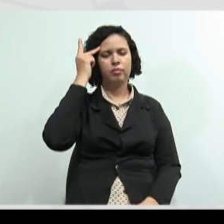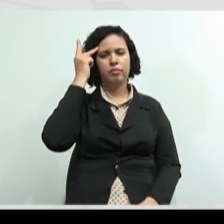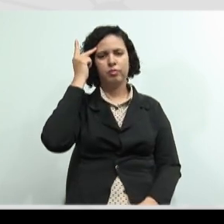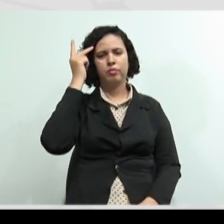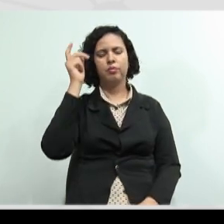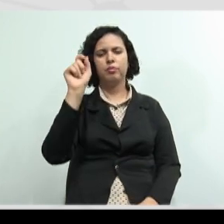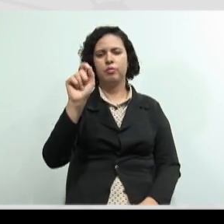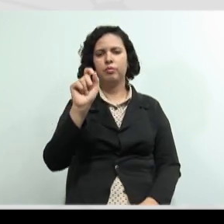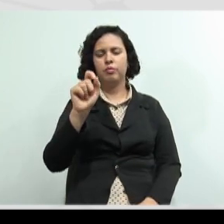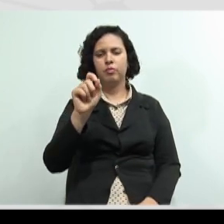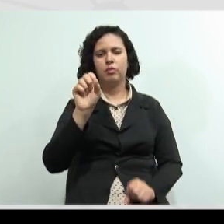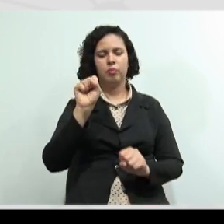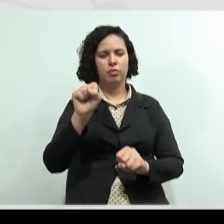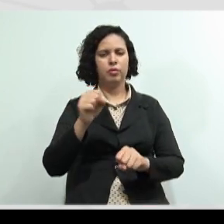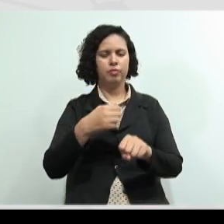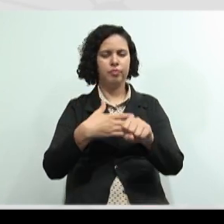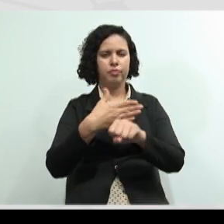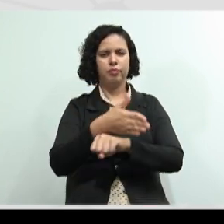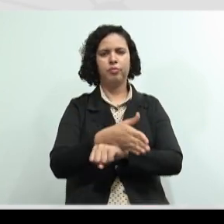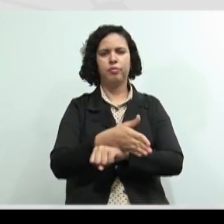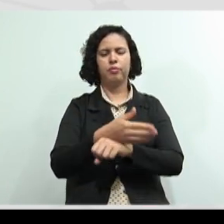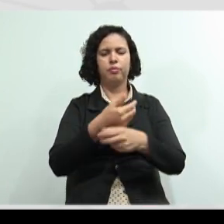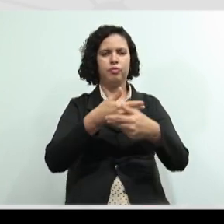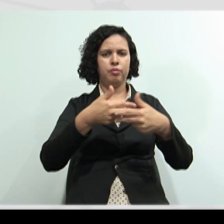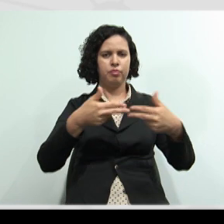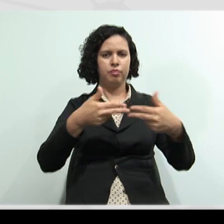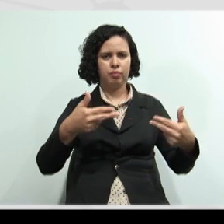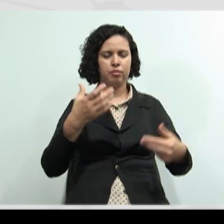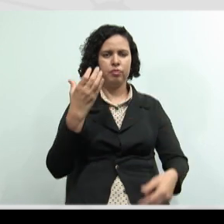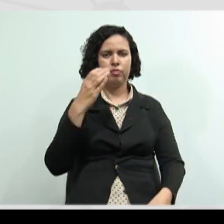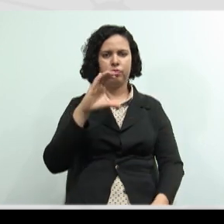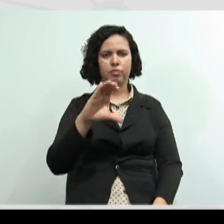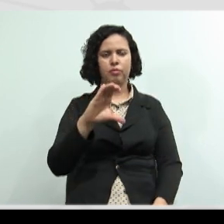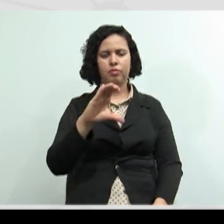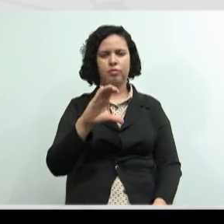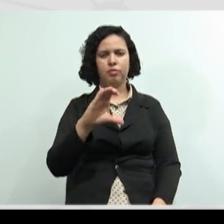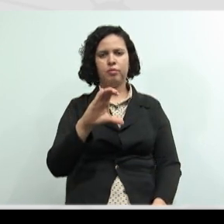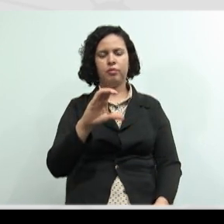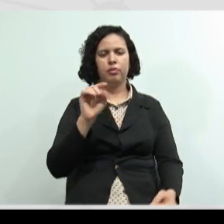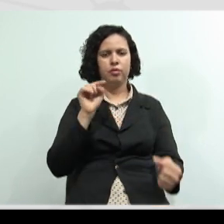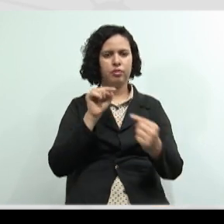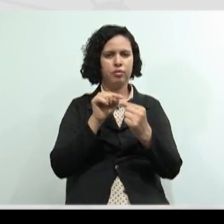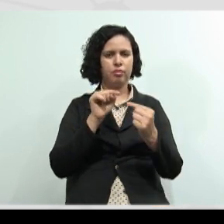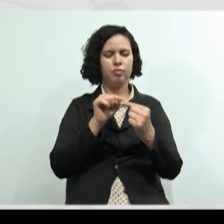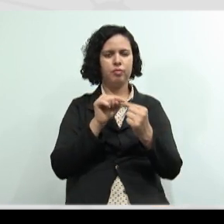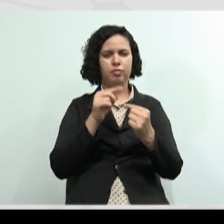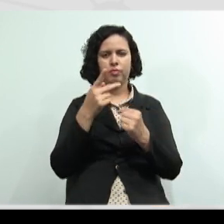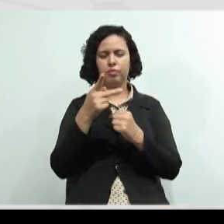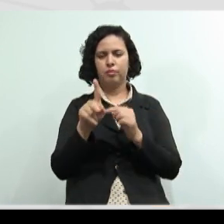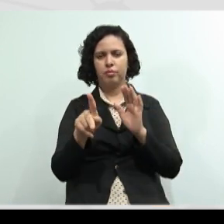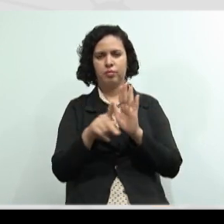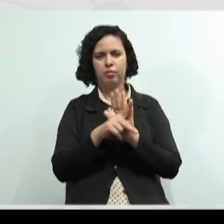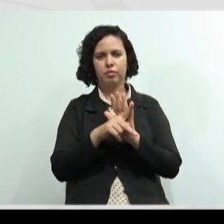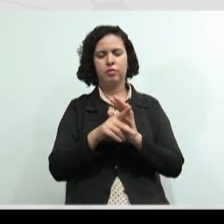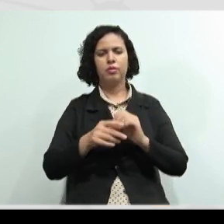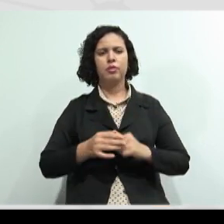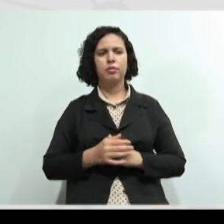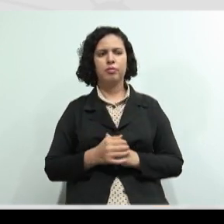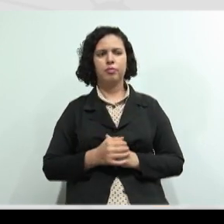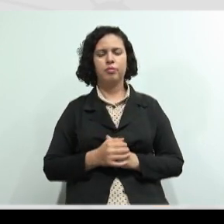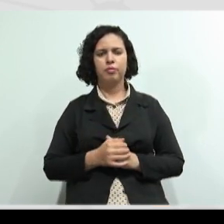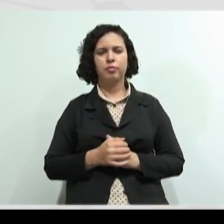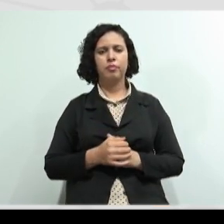créditos, de acordo com suas necessidades e de acordo com seu projeto. Essa questão de linhas de crédito, gente, essa é a melhor solução